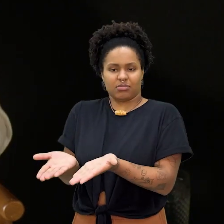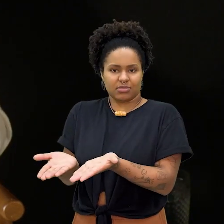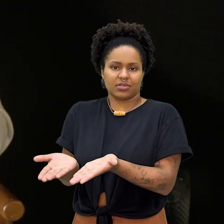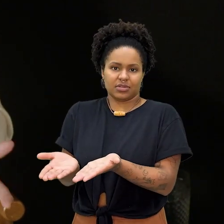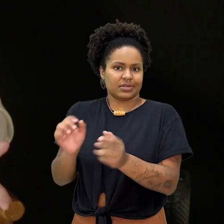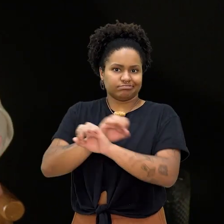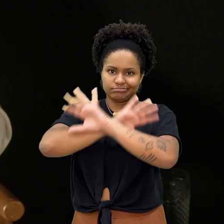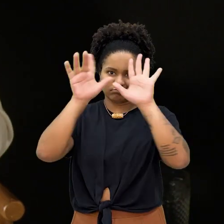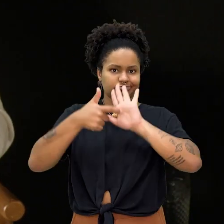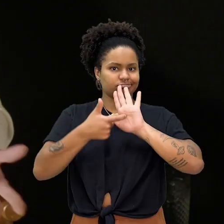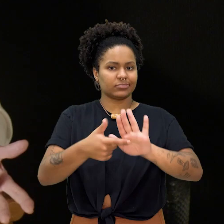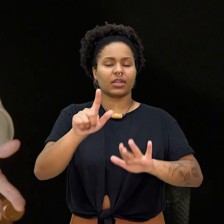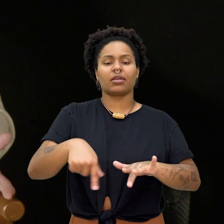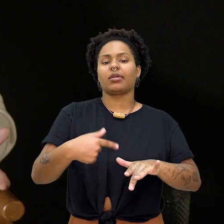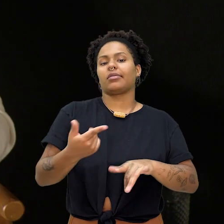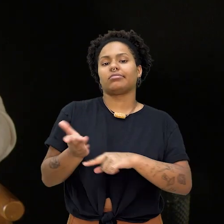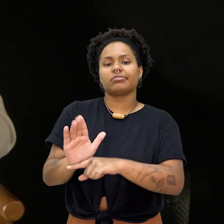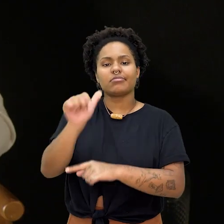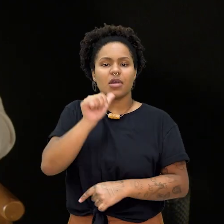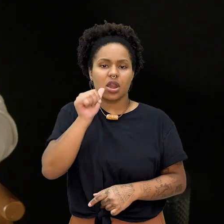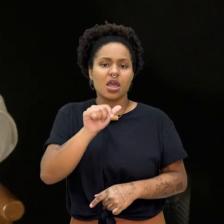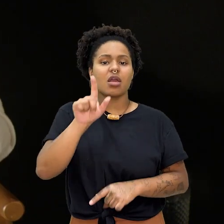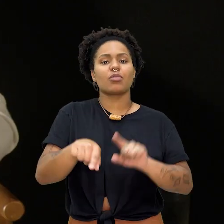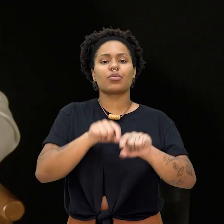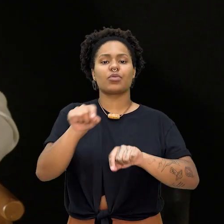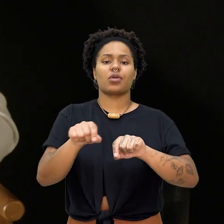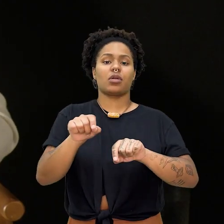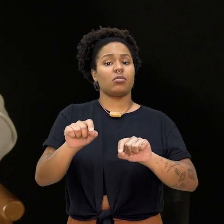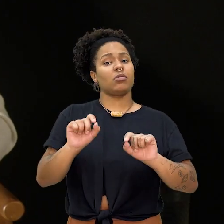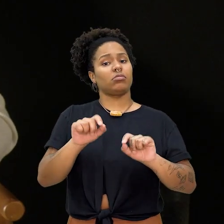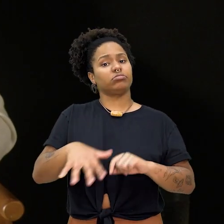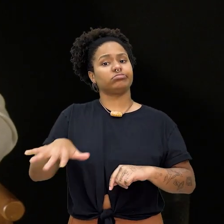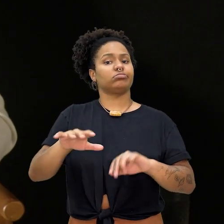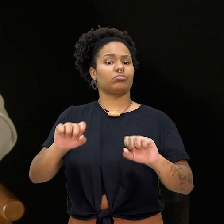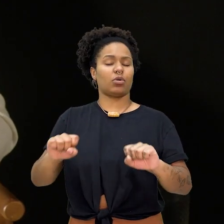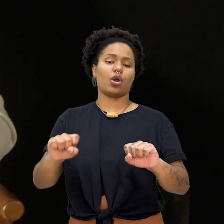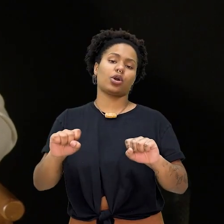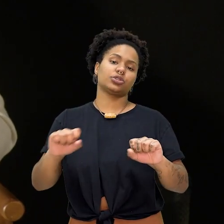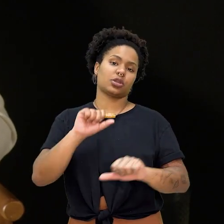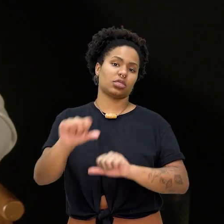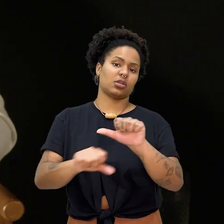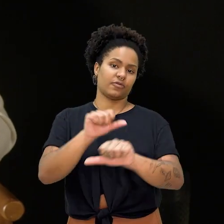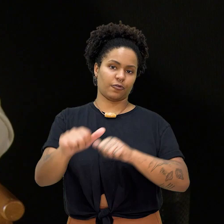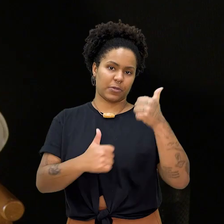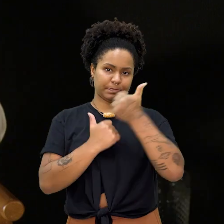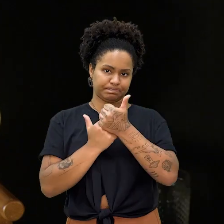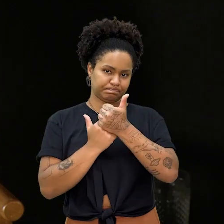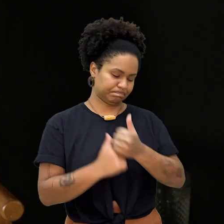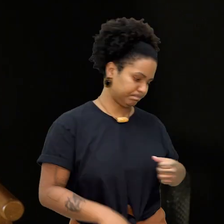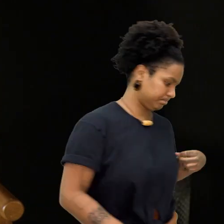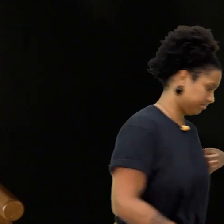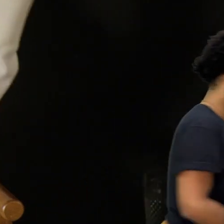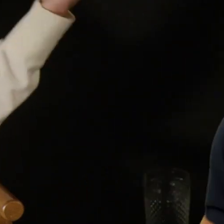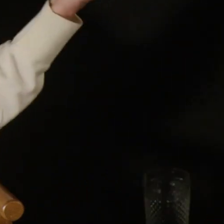bastante claramente, né, o benefício para as mulheres, que essa situação pode se transformar. E,